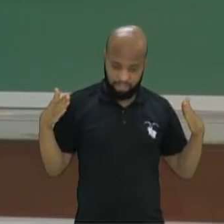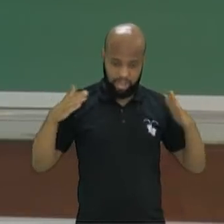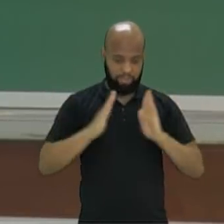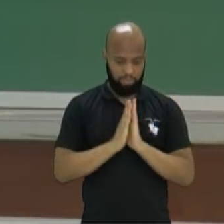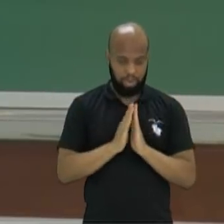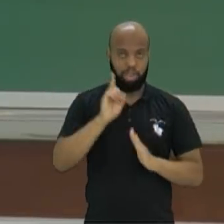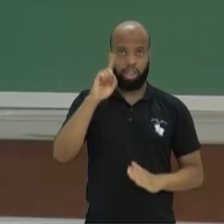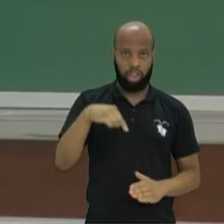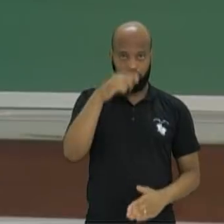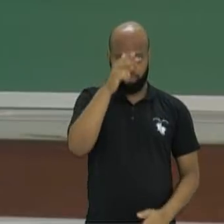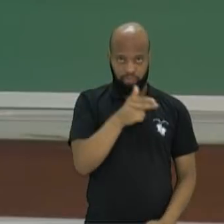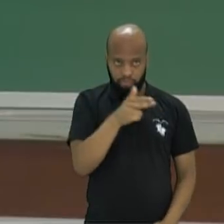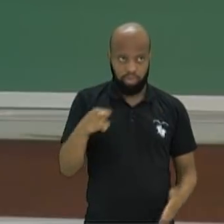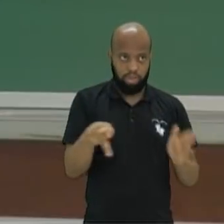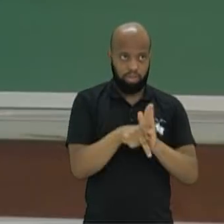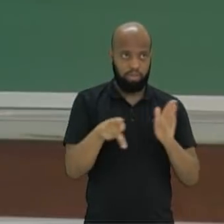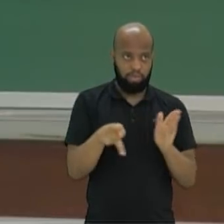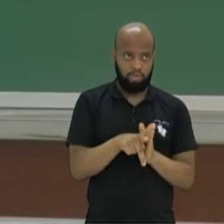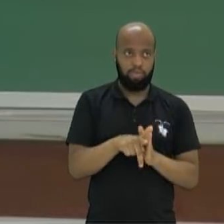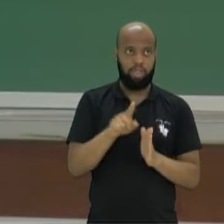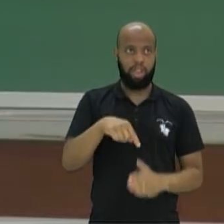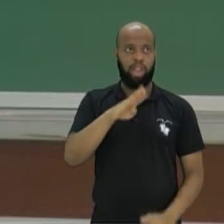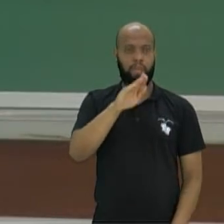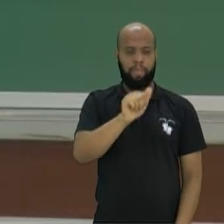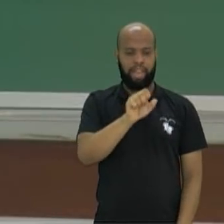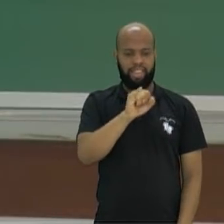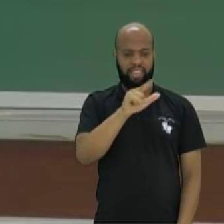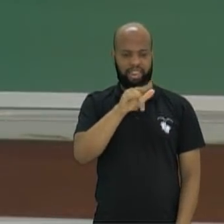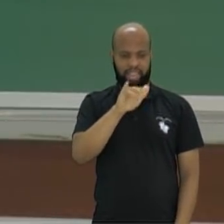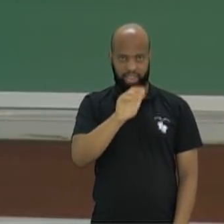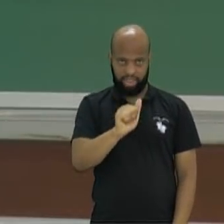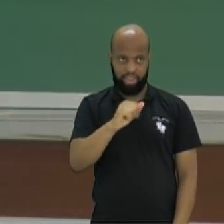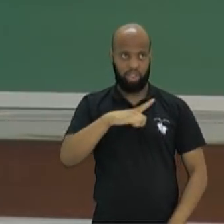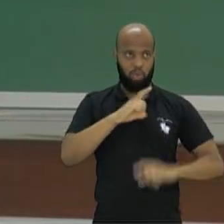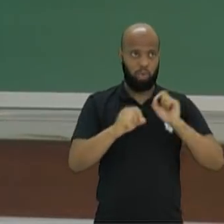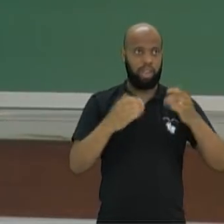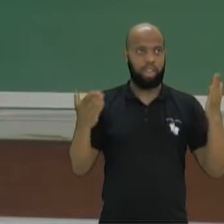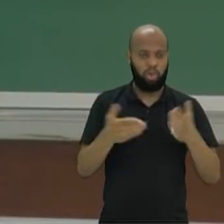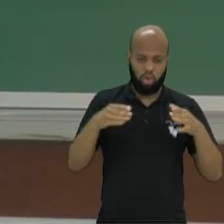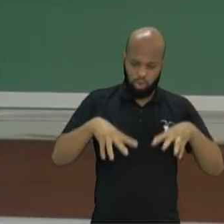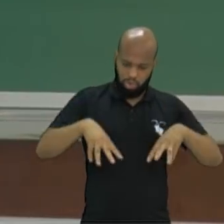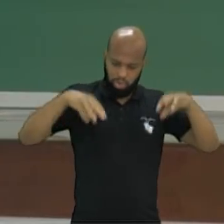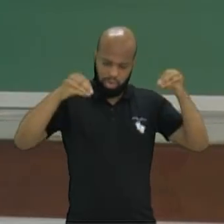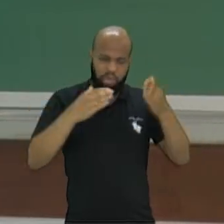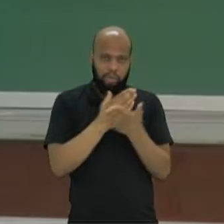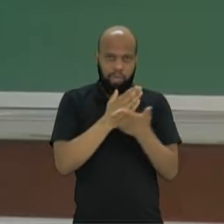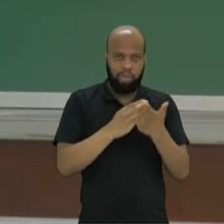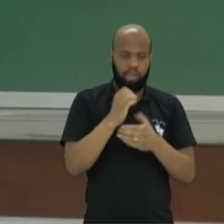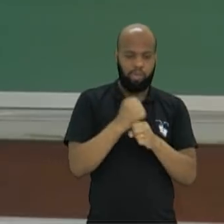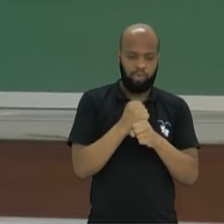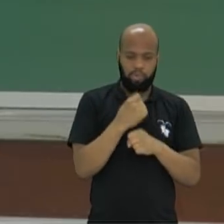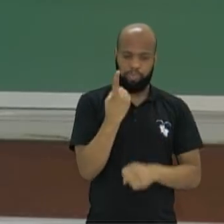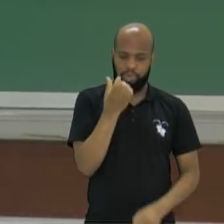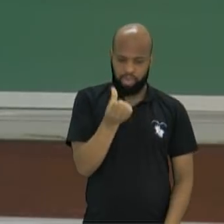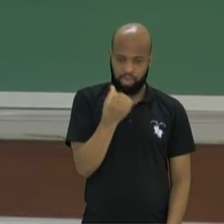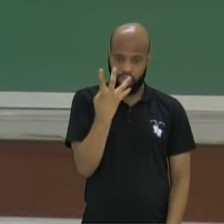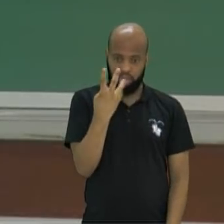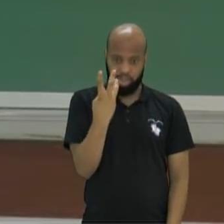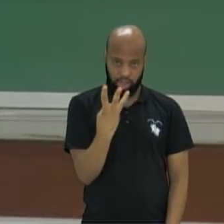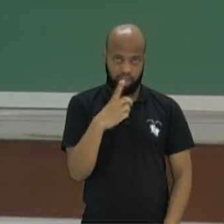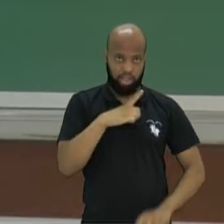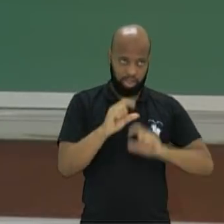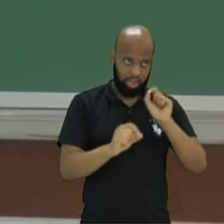Né? Olha lá, a Basílica de Nossa Senhora é o Palácio da Boa Vista, está aqui um pedacinho do trecho original de 1643,